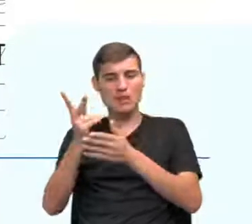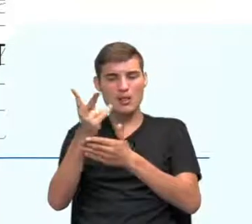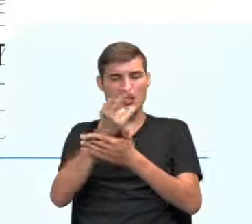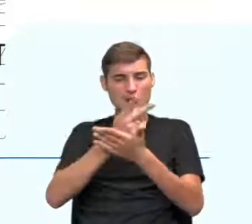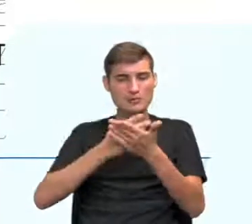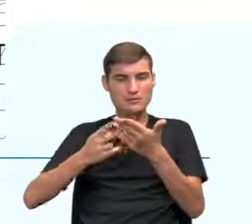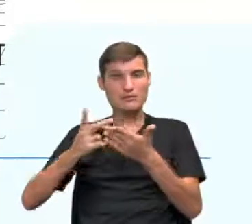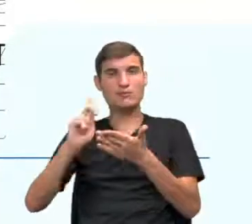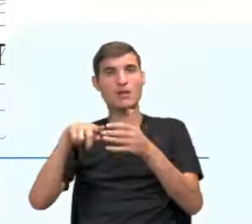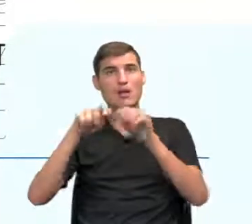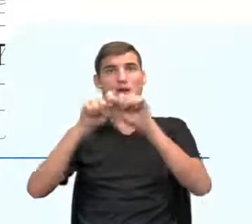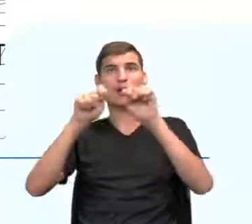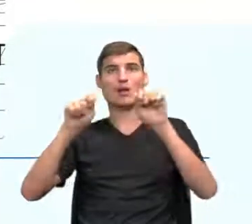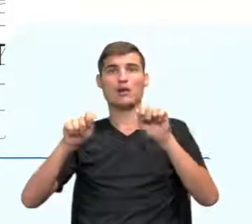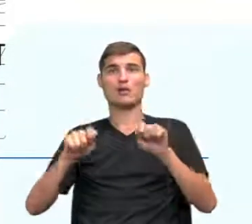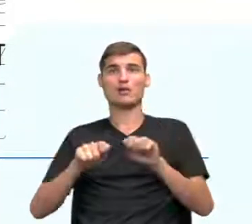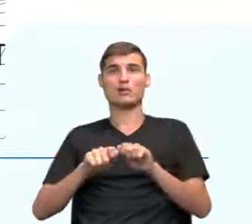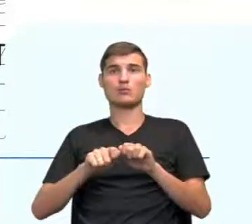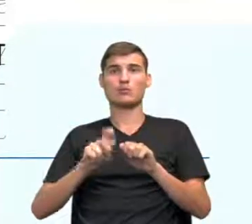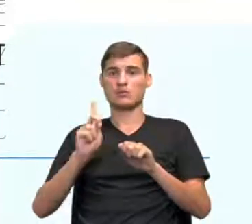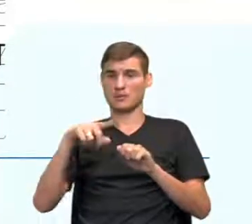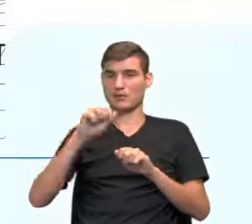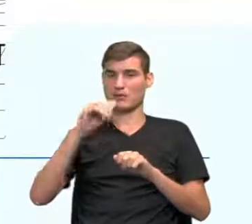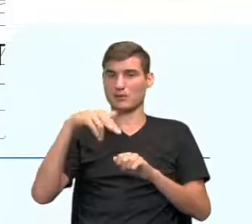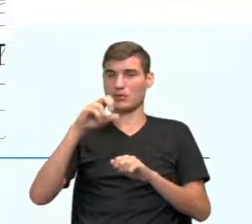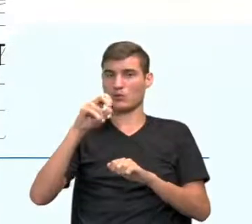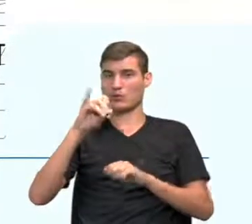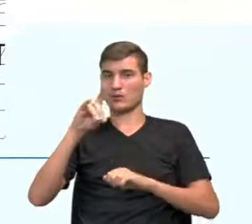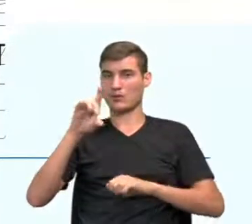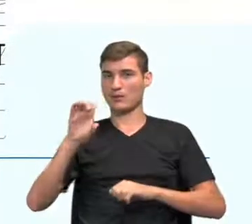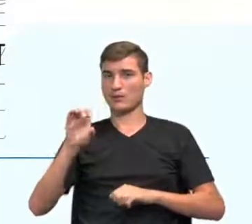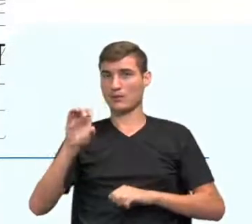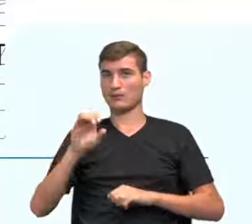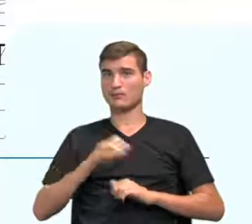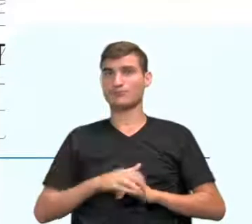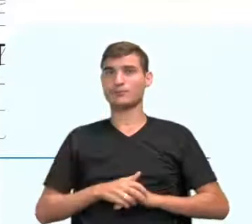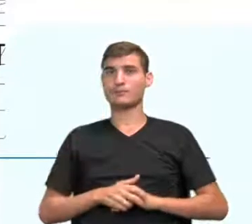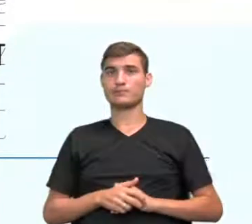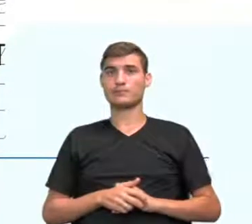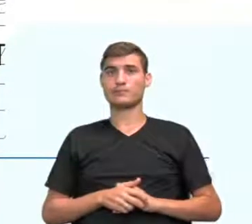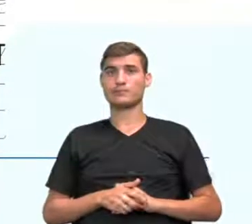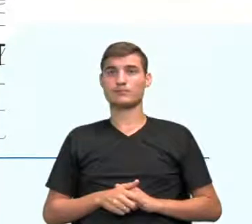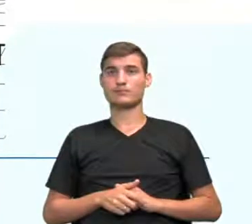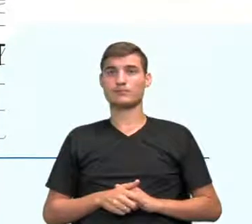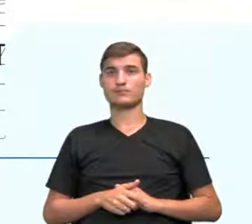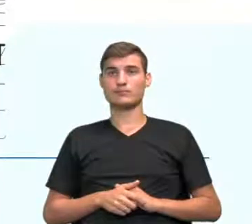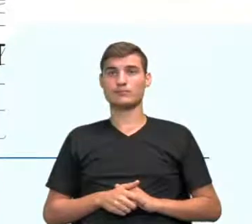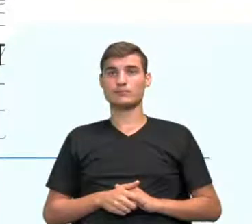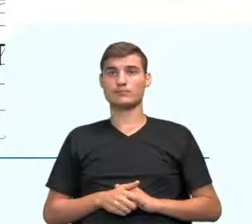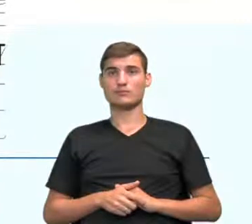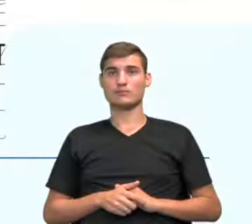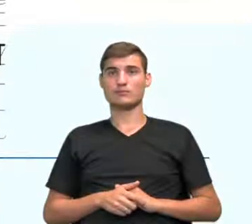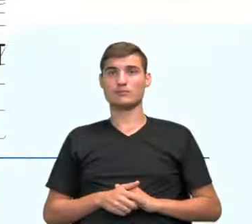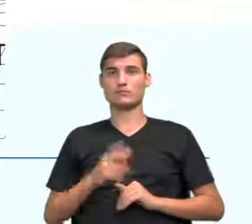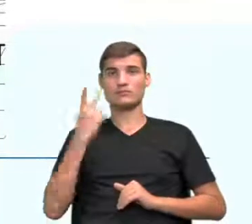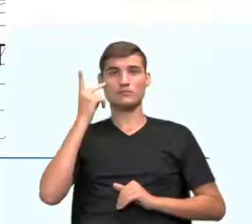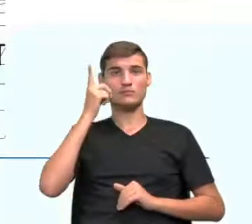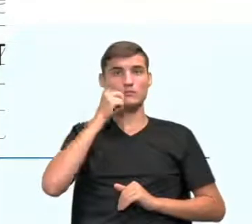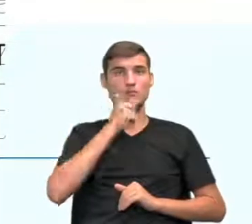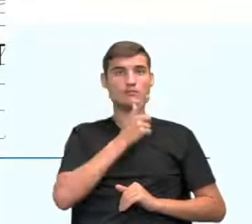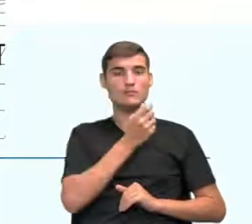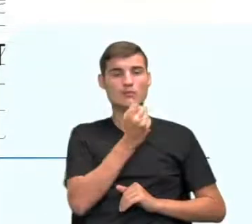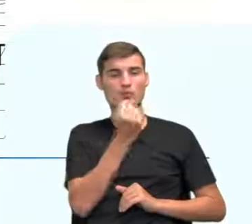é um sinal analógico, no caso uma senoide, ou cossenoide. Para eu quantizar esse